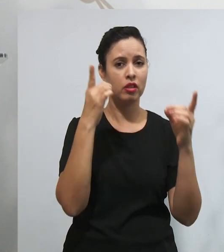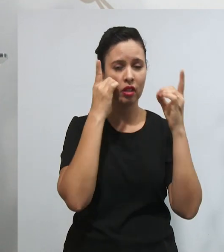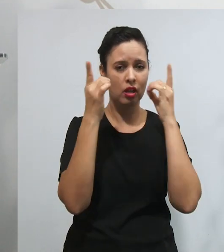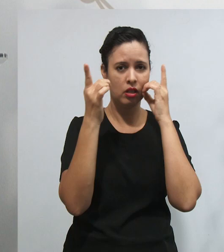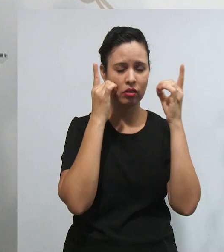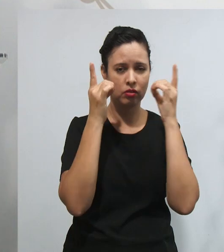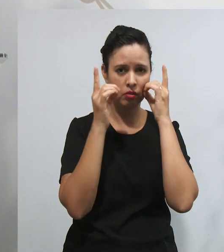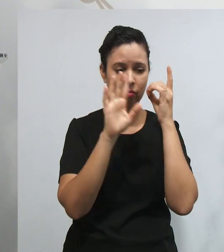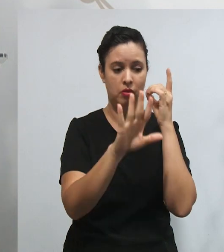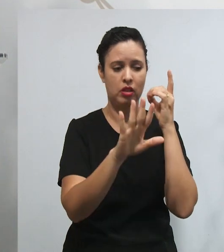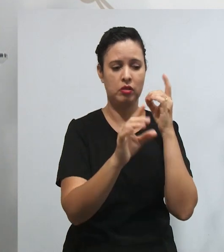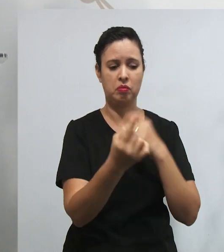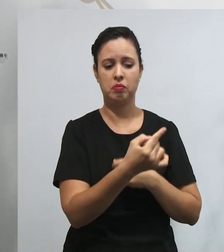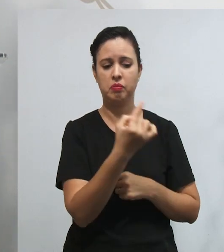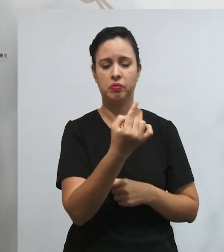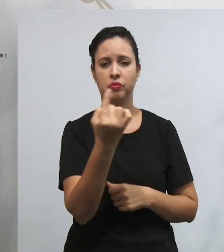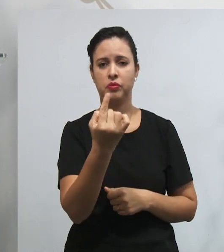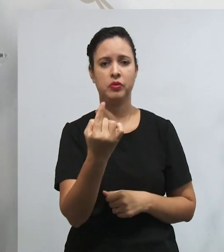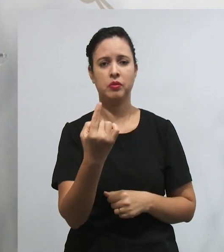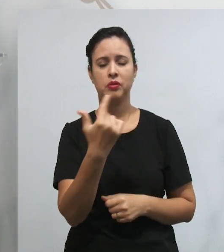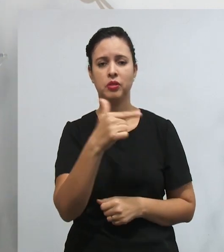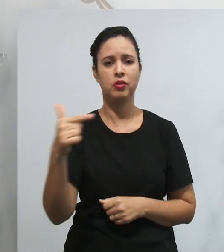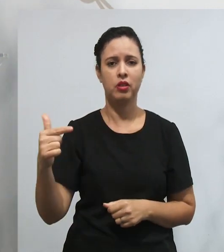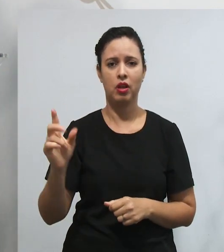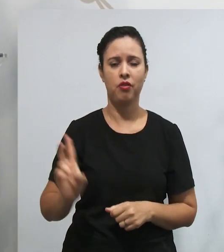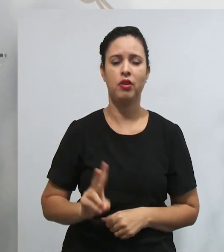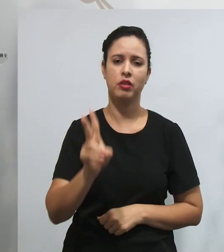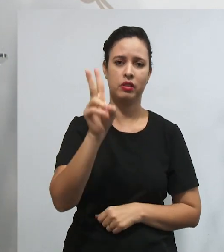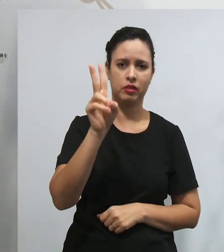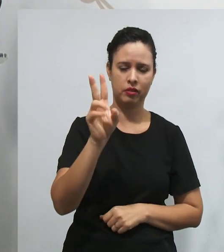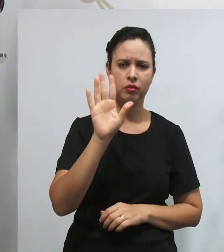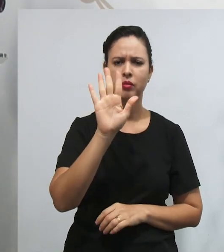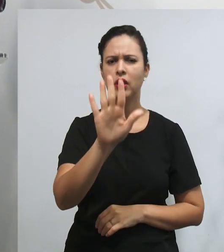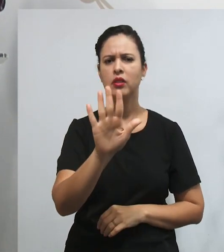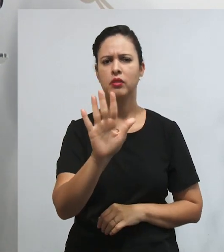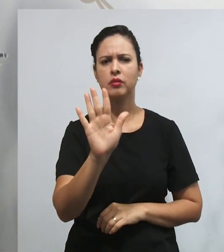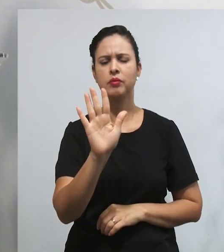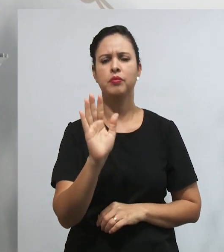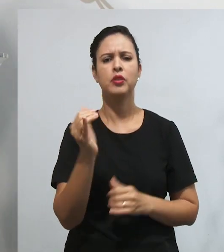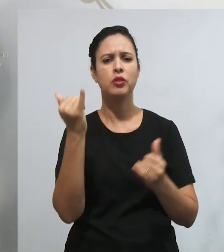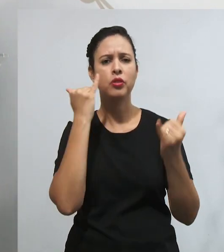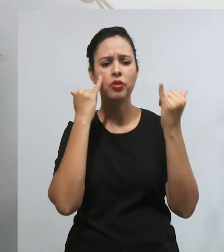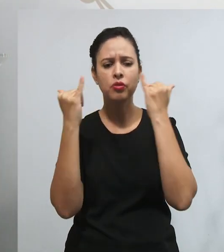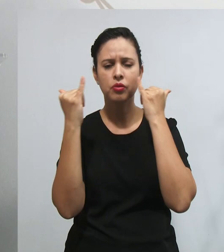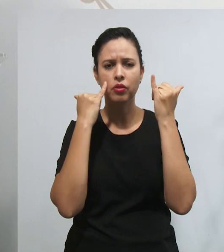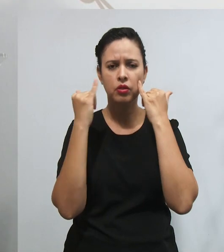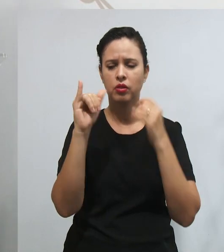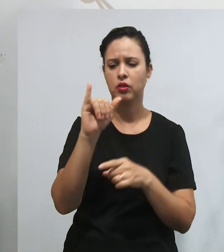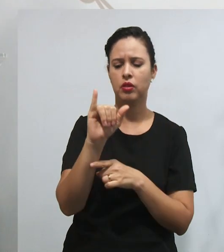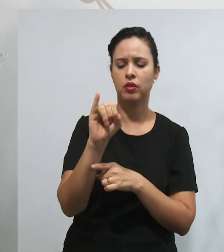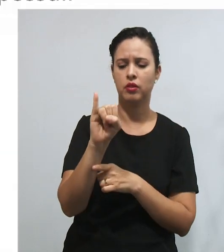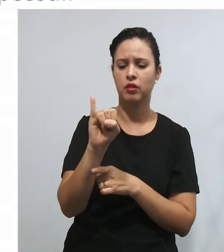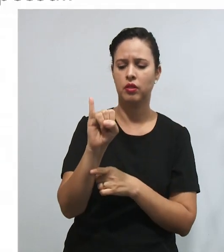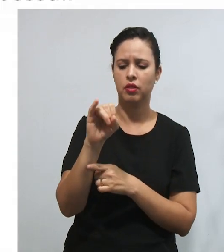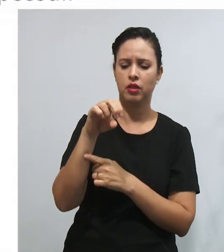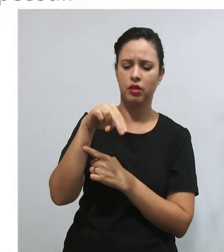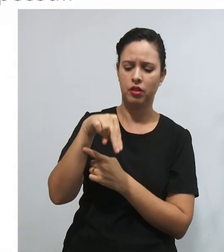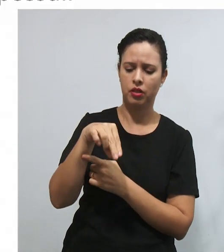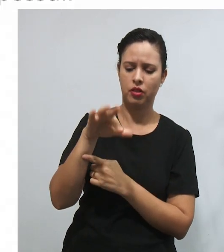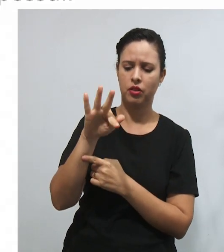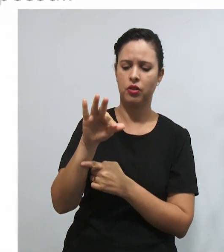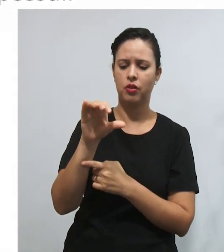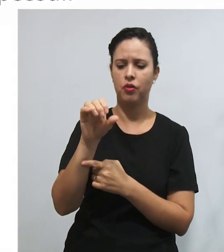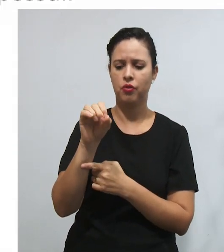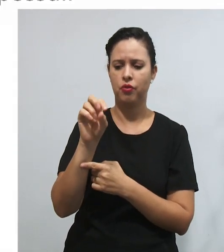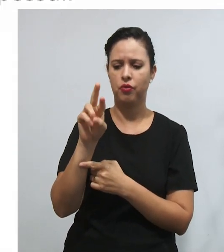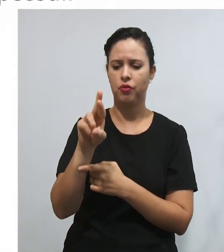não agregam valor. Tá? E o que vem a ser informação nesse contexto? Vamos trazer aqui a definição da informação.